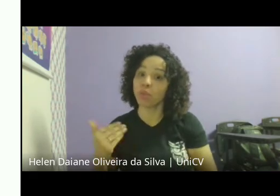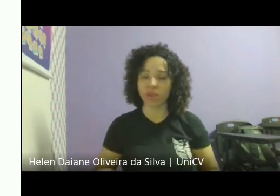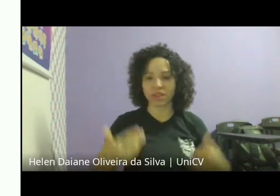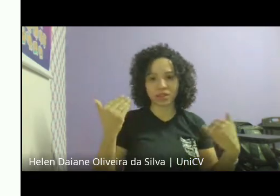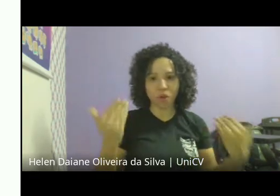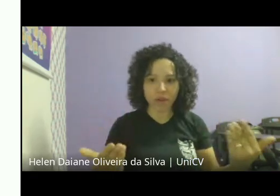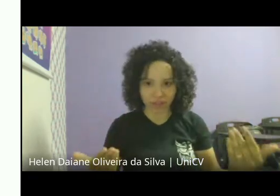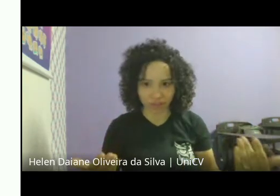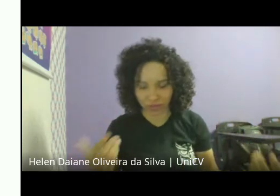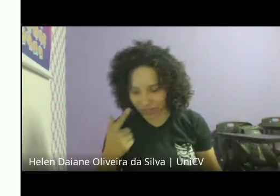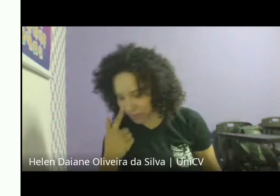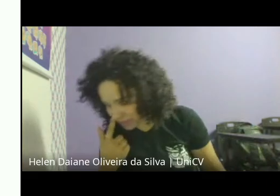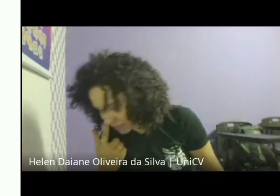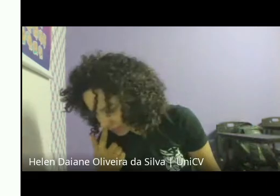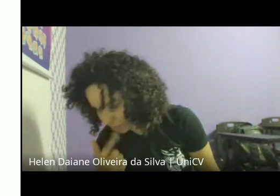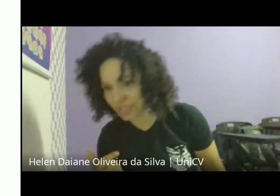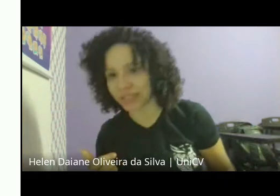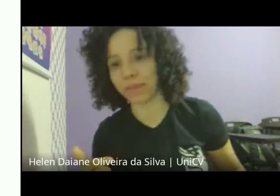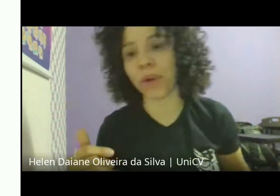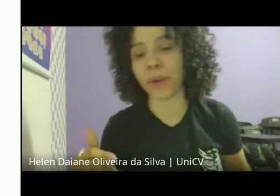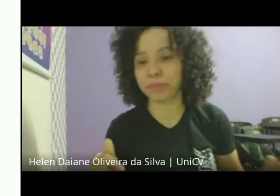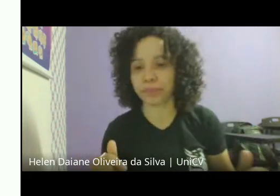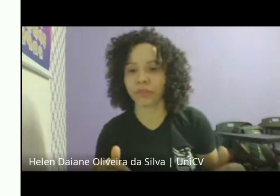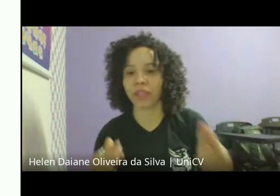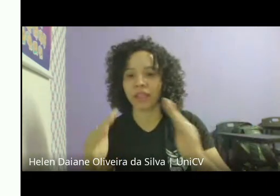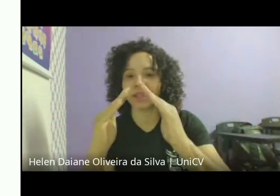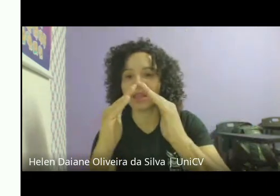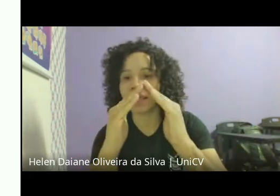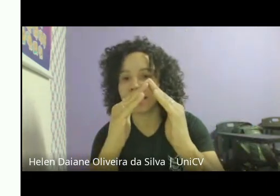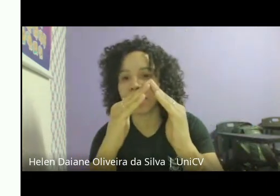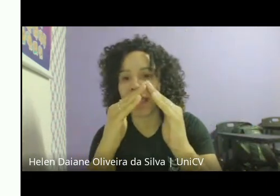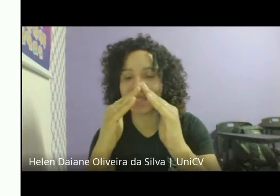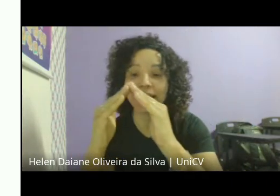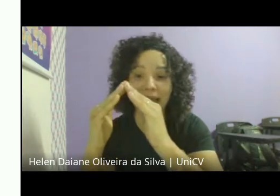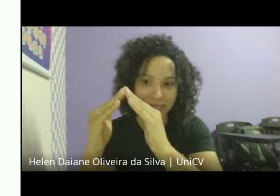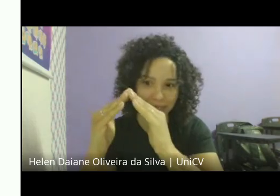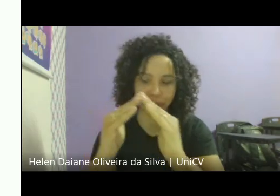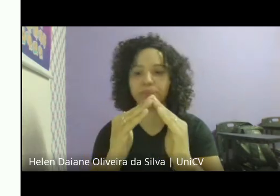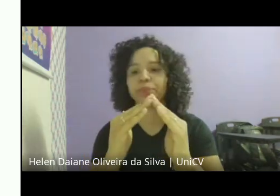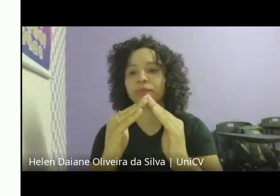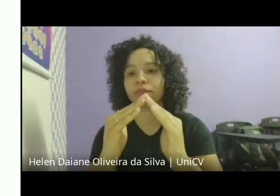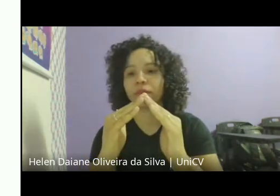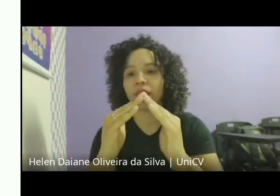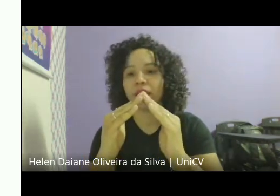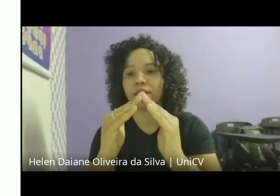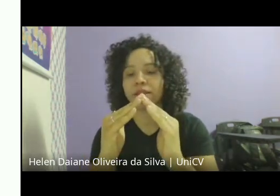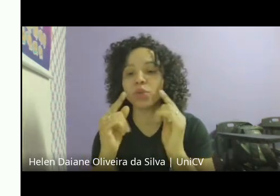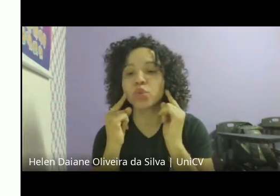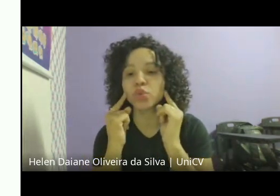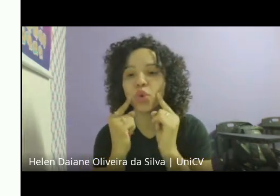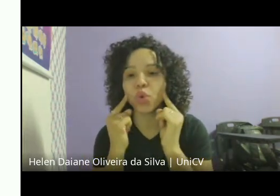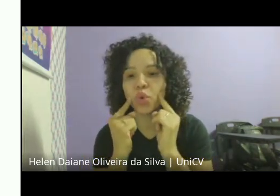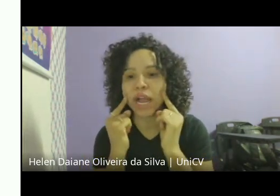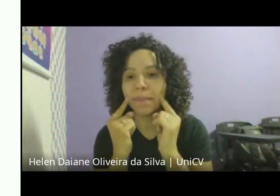transmitimos muitas coisas, eu já falei para vocês. Por exemplo, ó, que sinal que é esse? Casa. Se